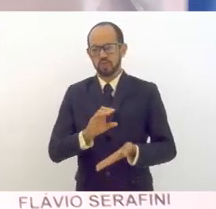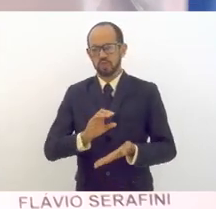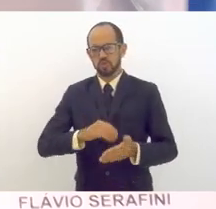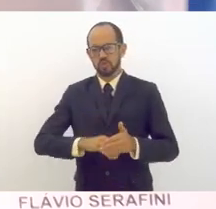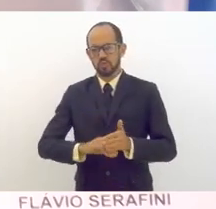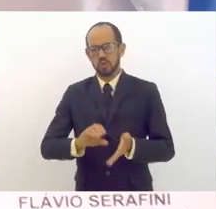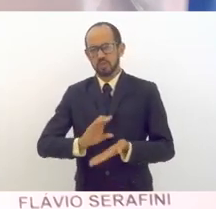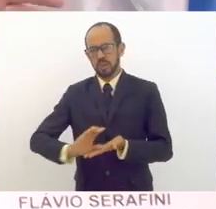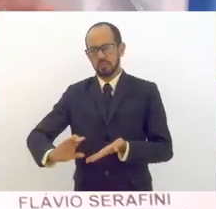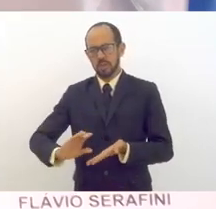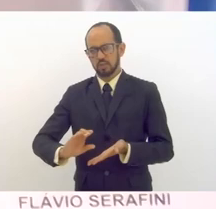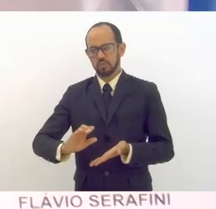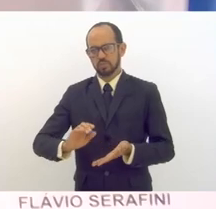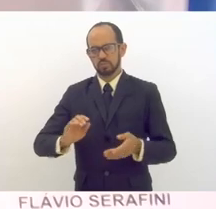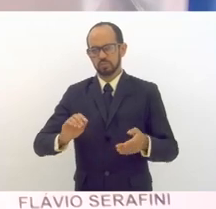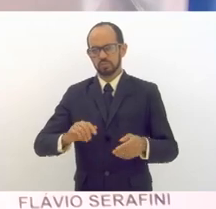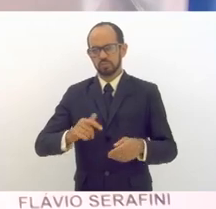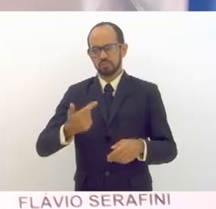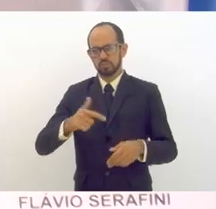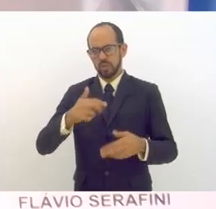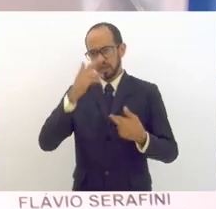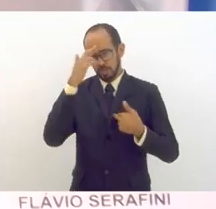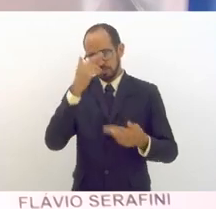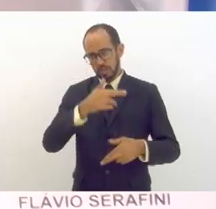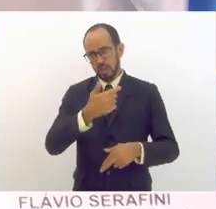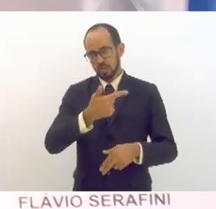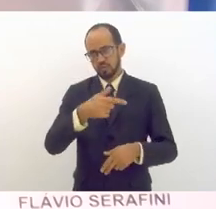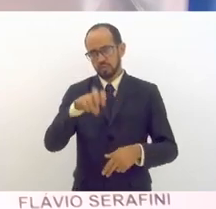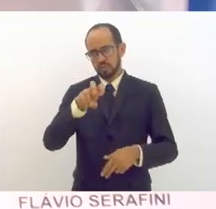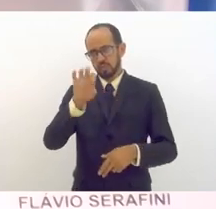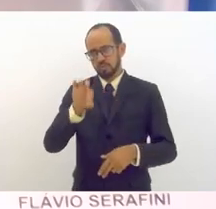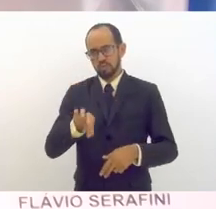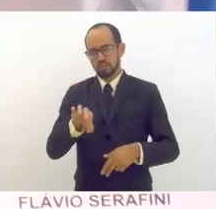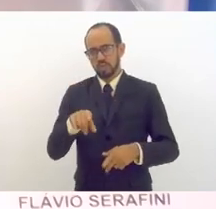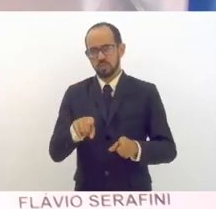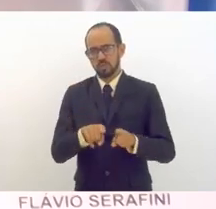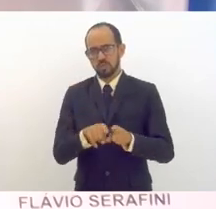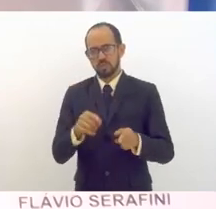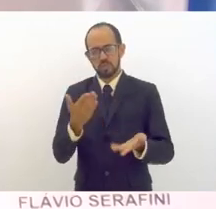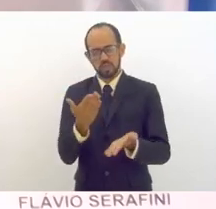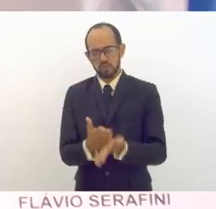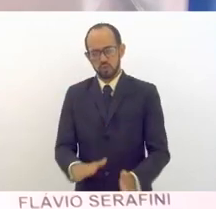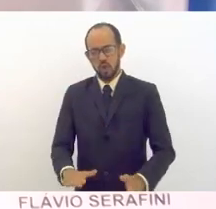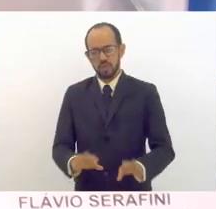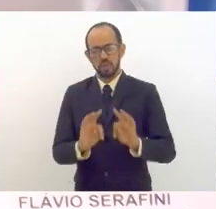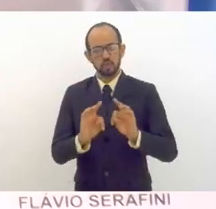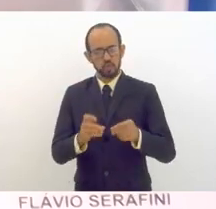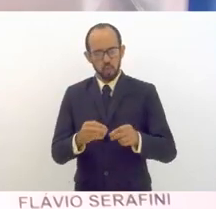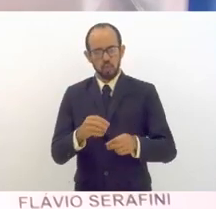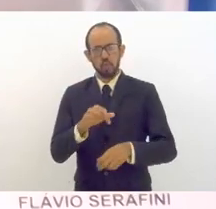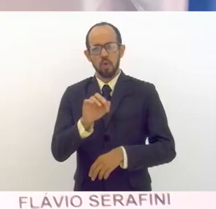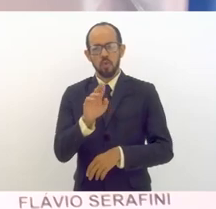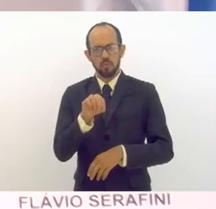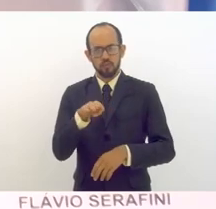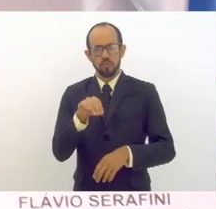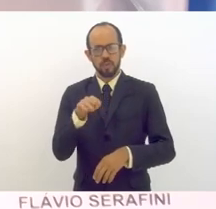né, e não cumpre os 25%, e esgota o Fundeb, no que diz respeito